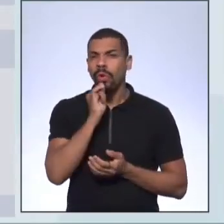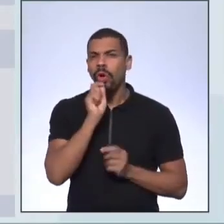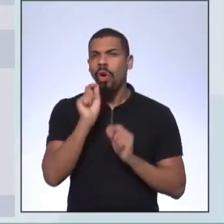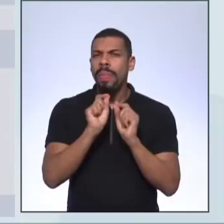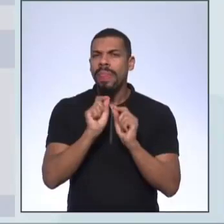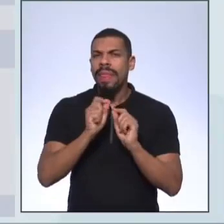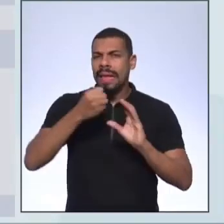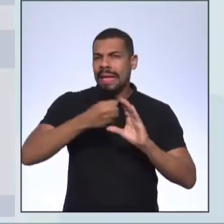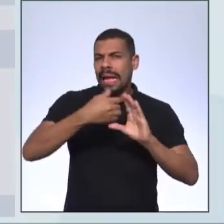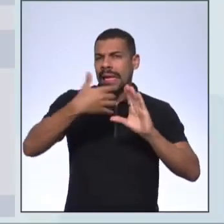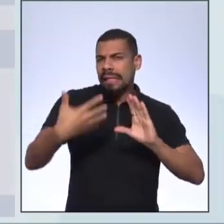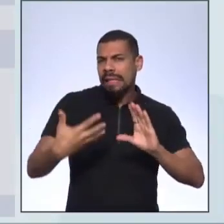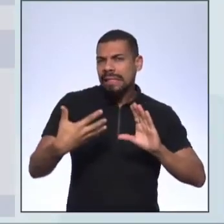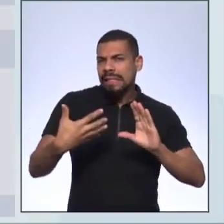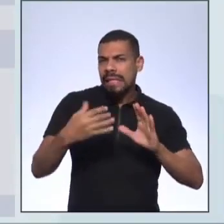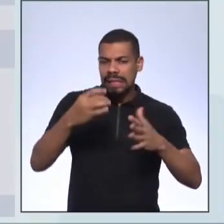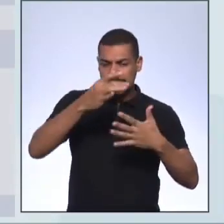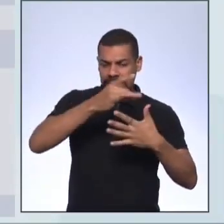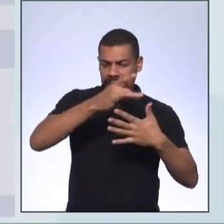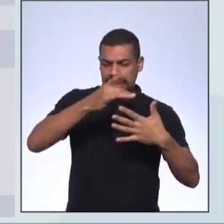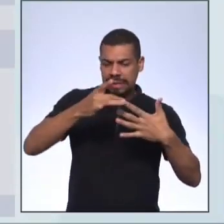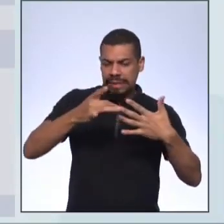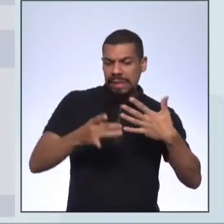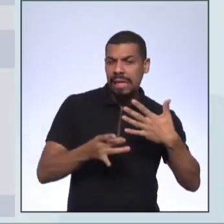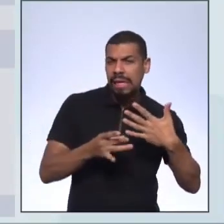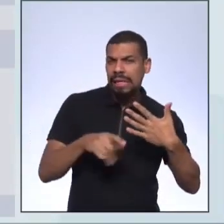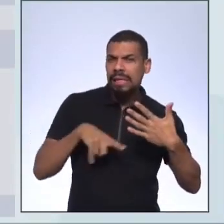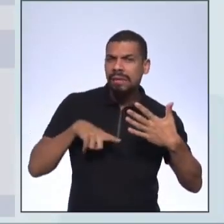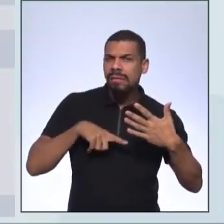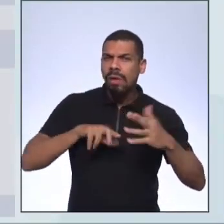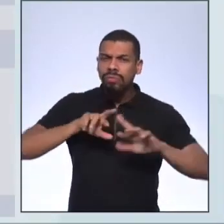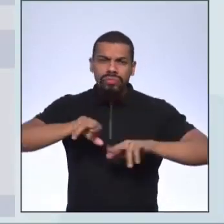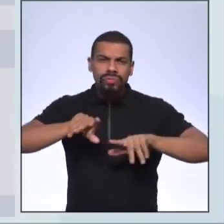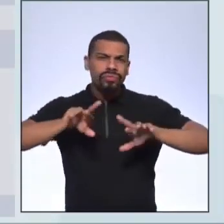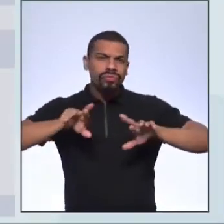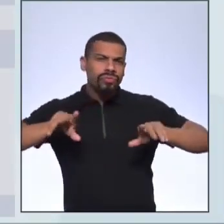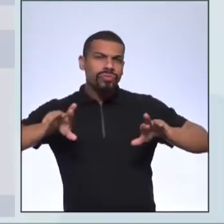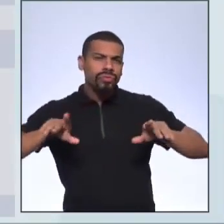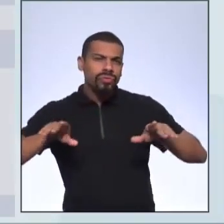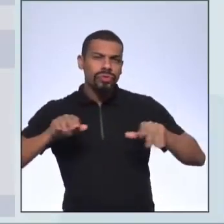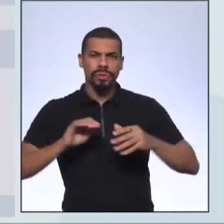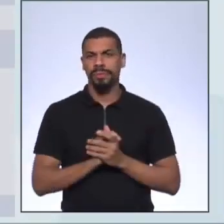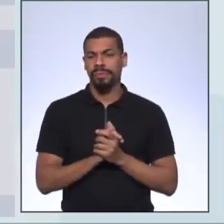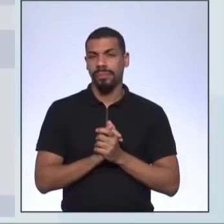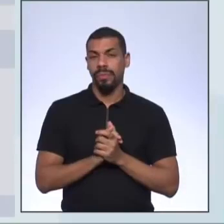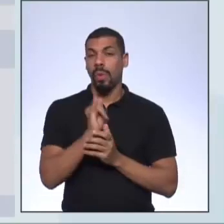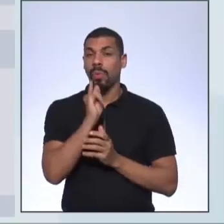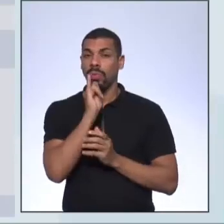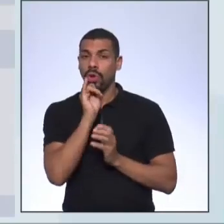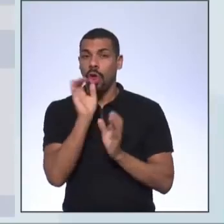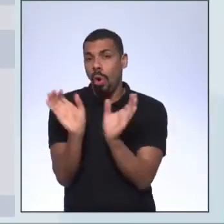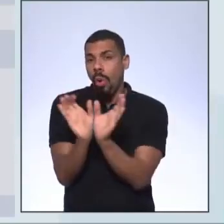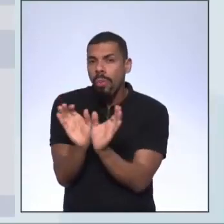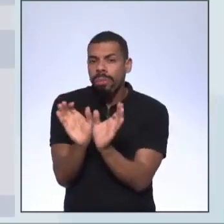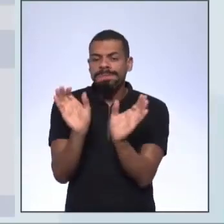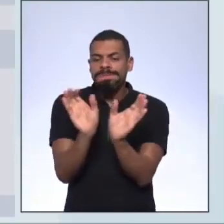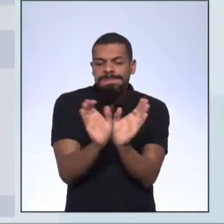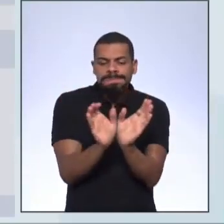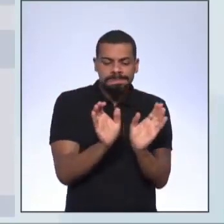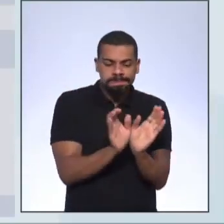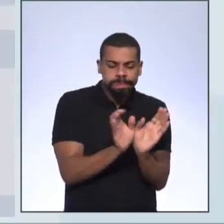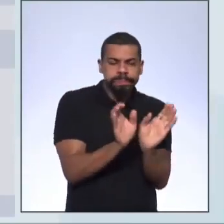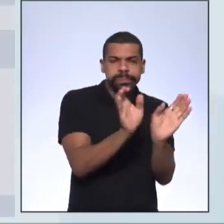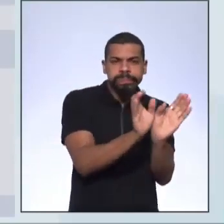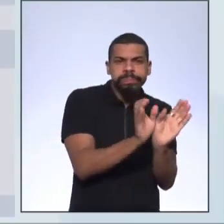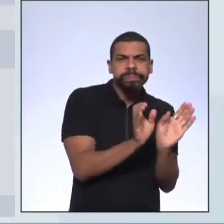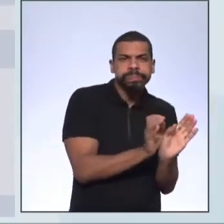quê? Características que vão diferenciar esses seres vivos, ou seja, agrupá-los aí nesses